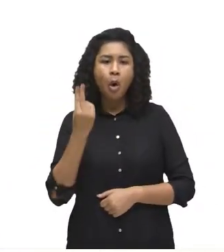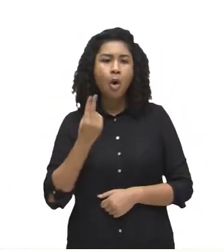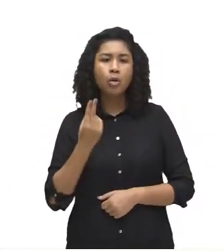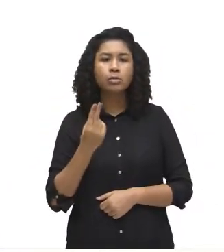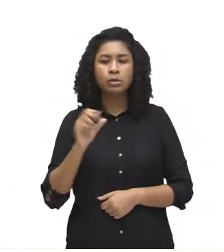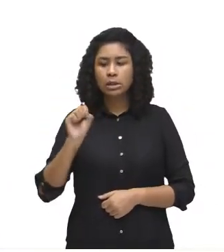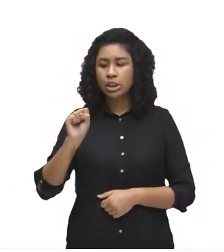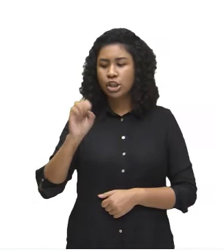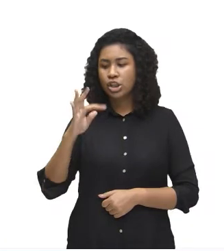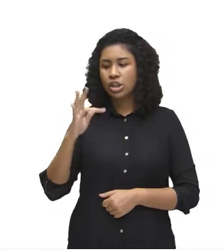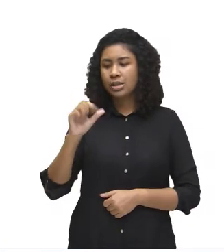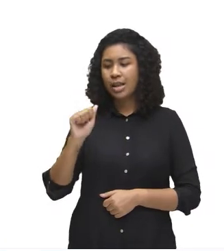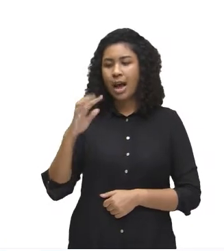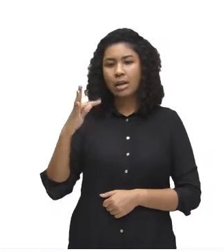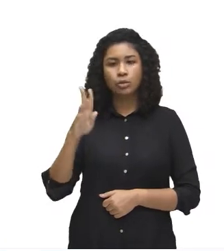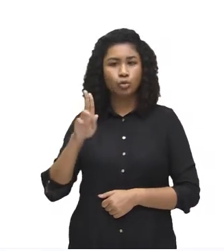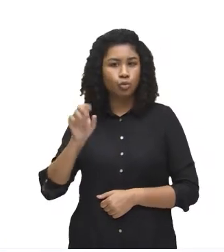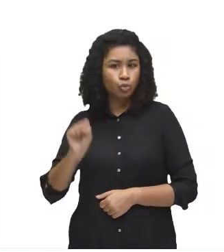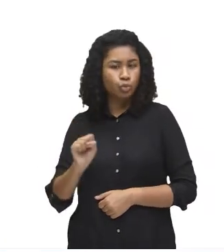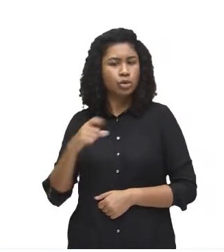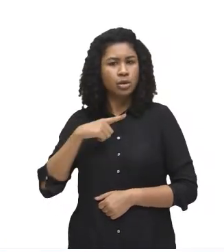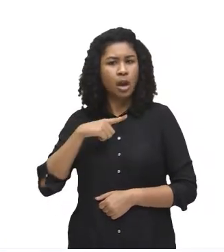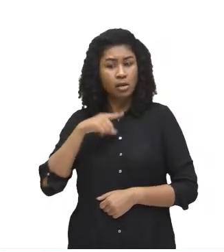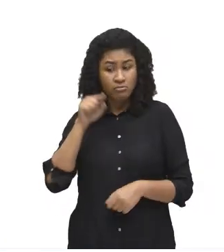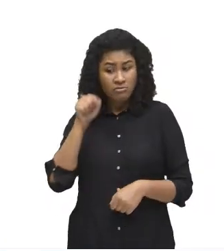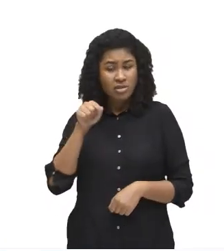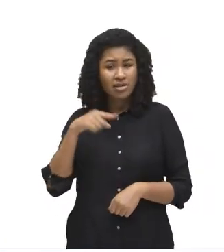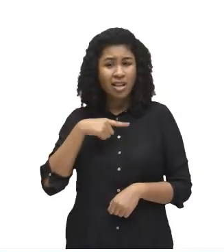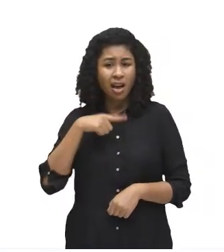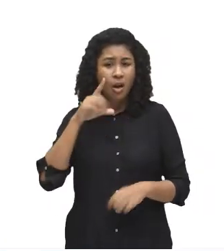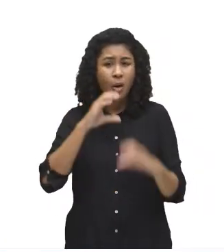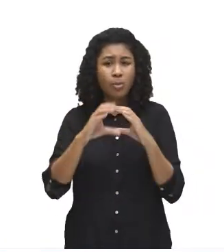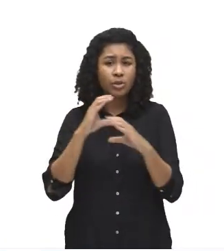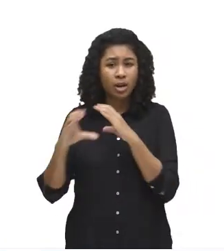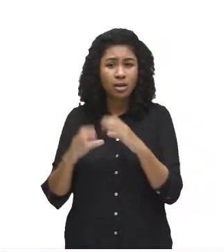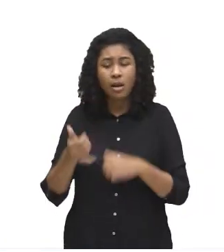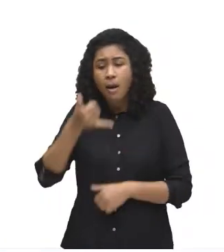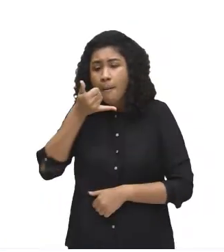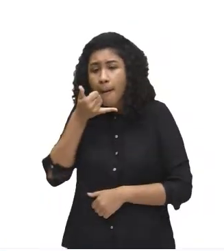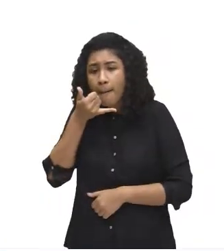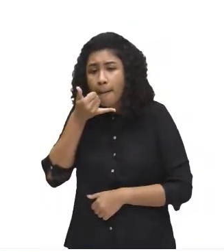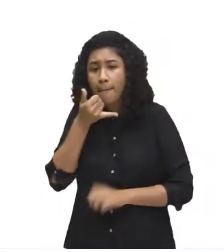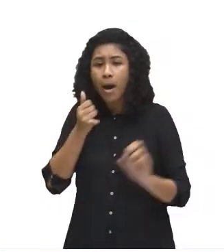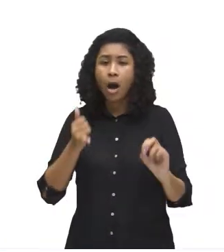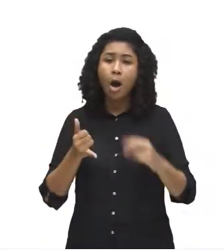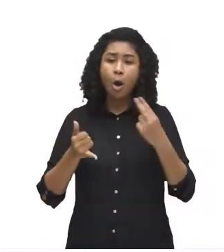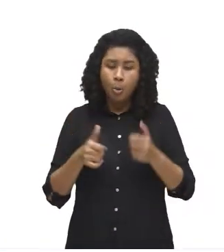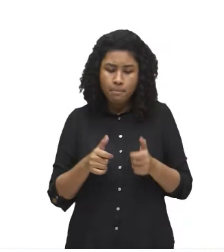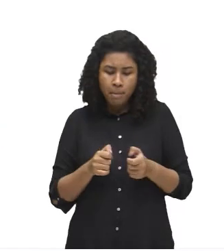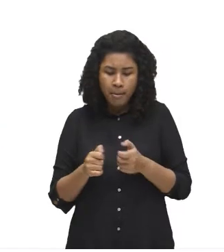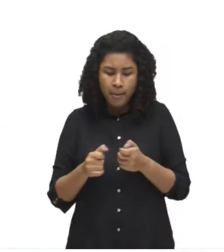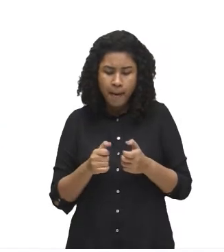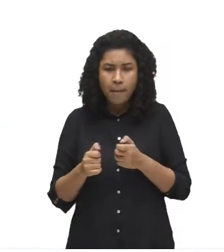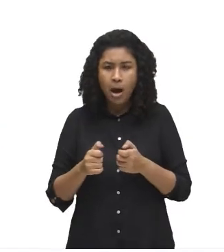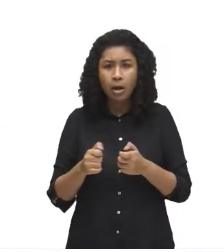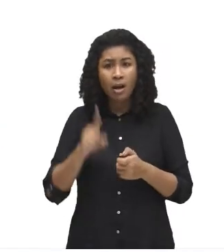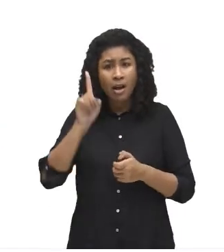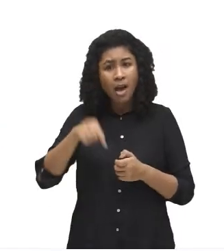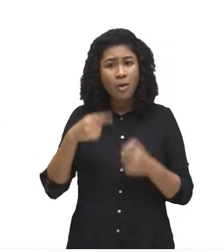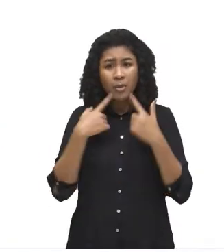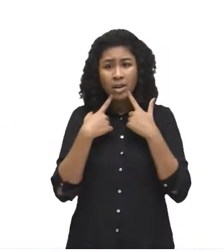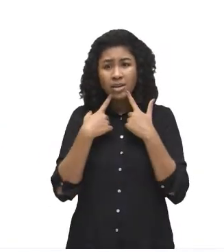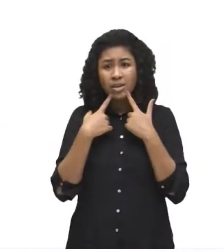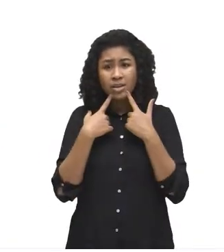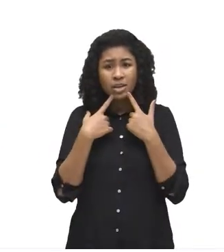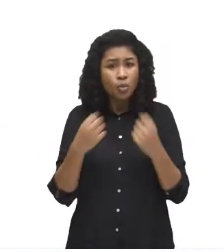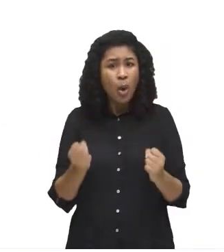exemplo, é uma forma de comunicação. Nós gravamos áudio, nós escrevemos e é a linguagem verbal pura e clara ali